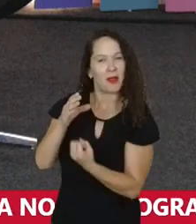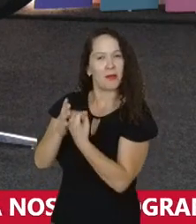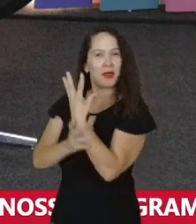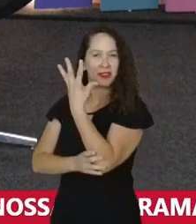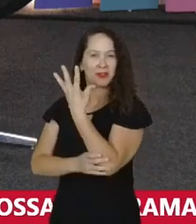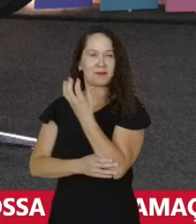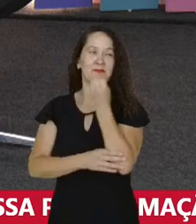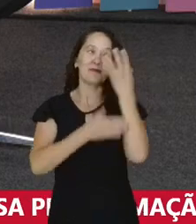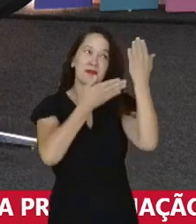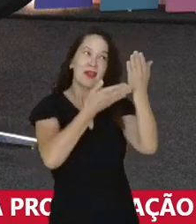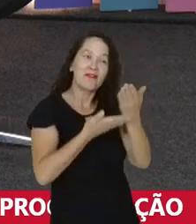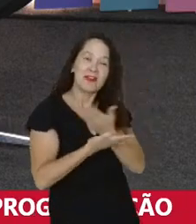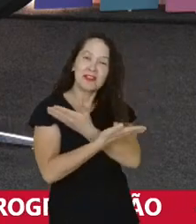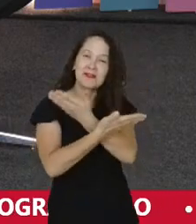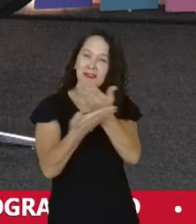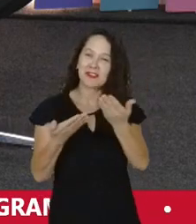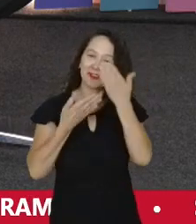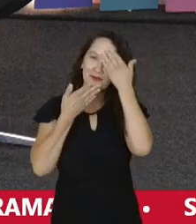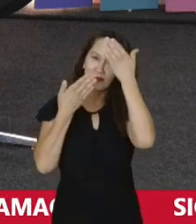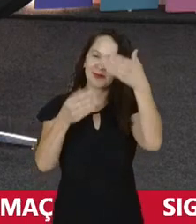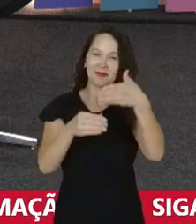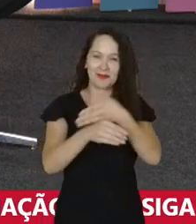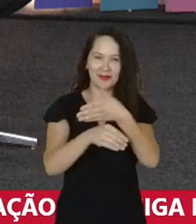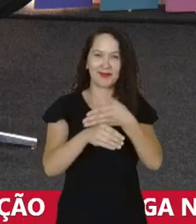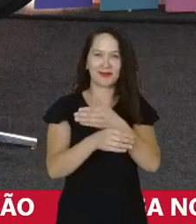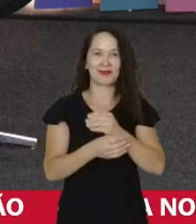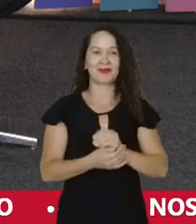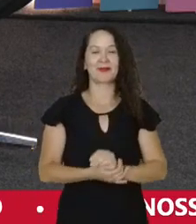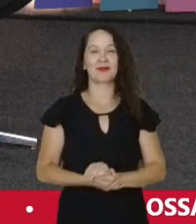muito obrigada pela presença.